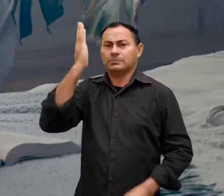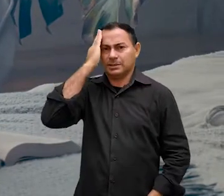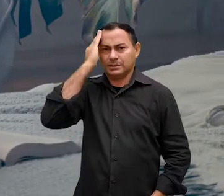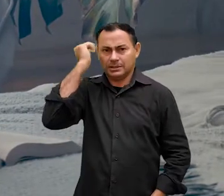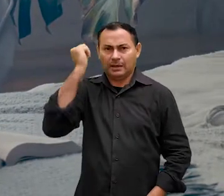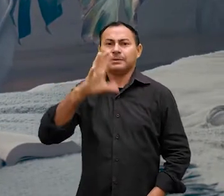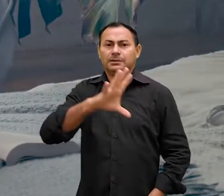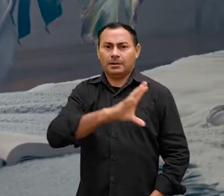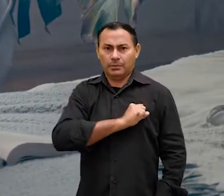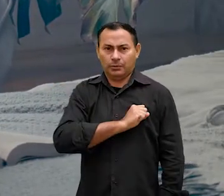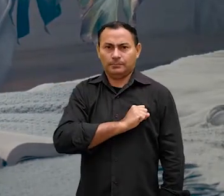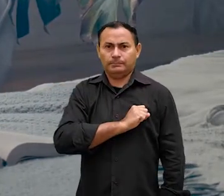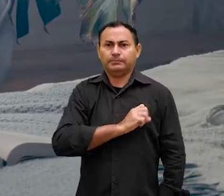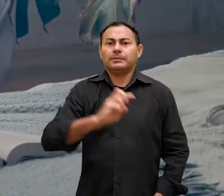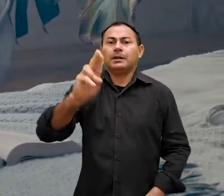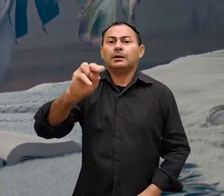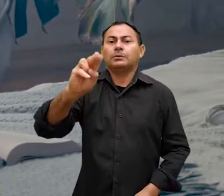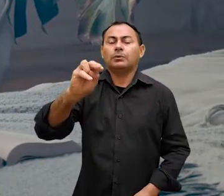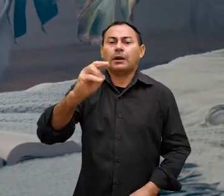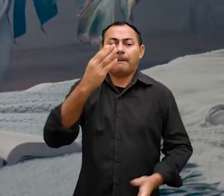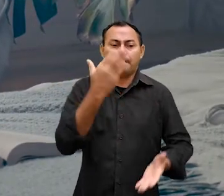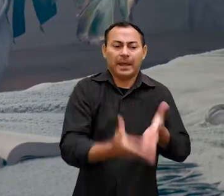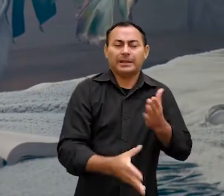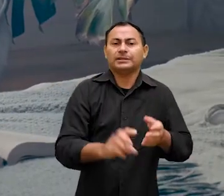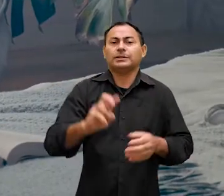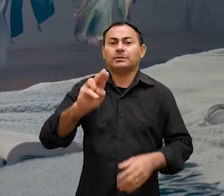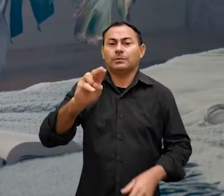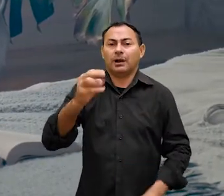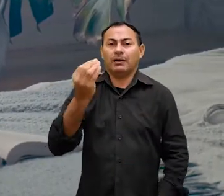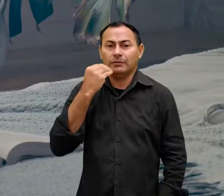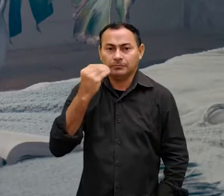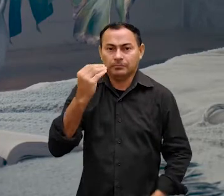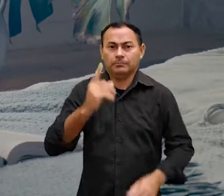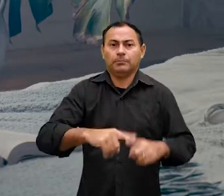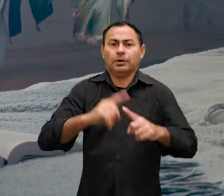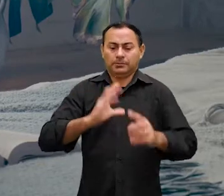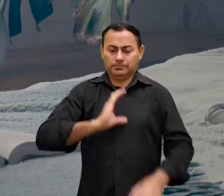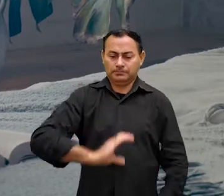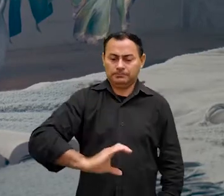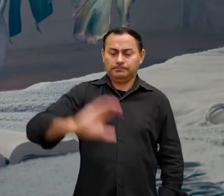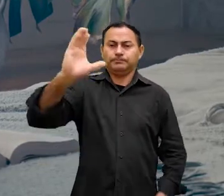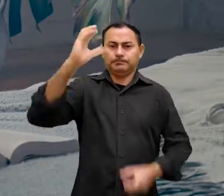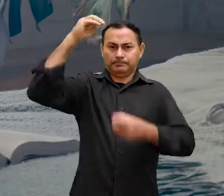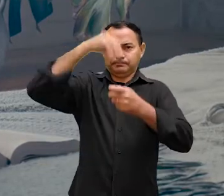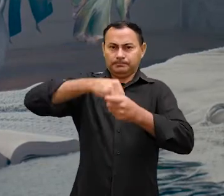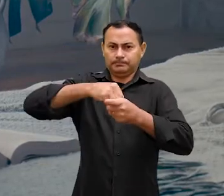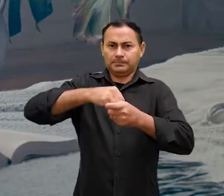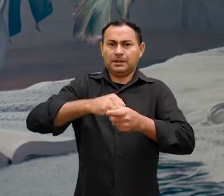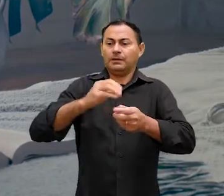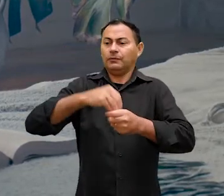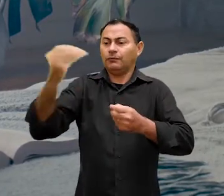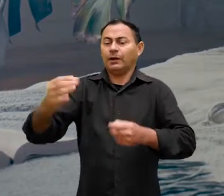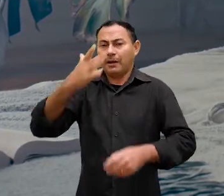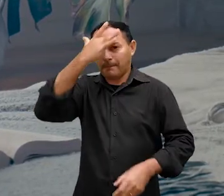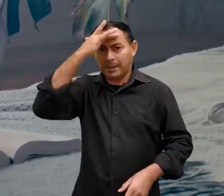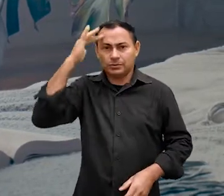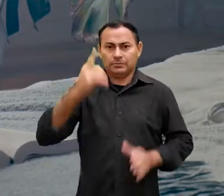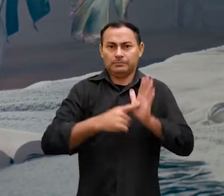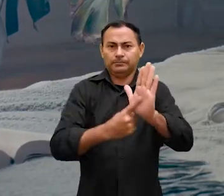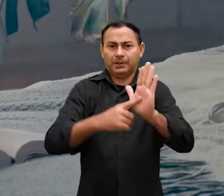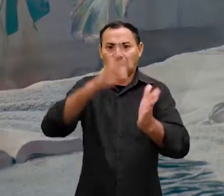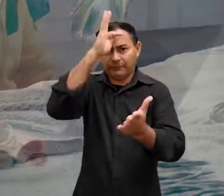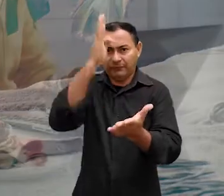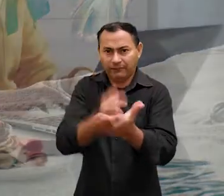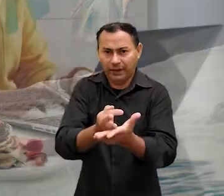que esse amor nunca perece nem enfraquece, porque tem essa confiança interior e exteriormente a pessoa demonstra a